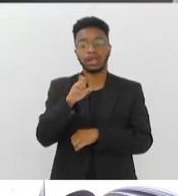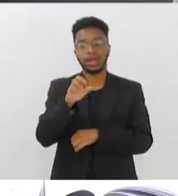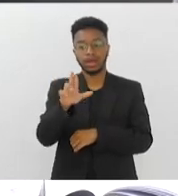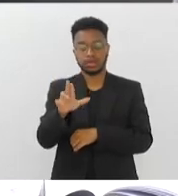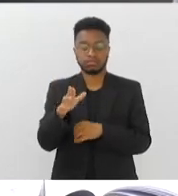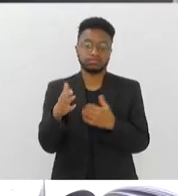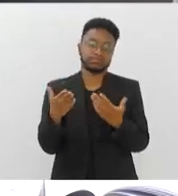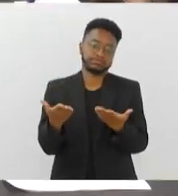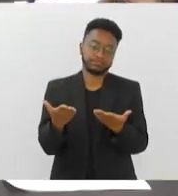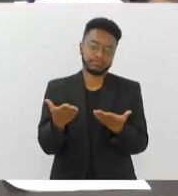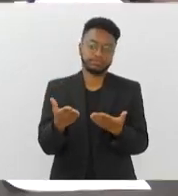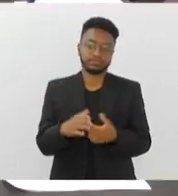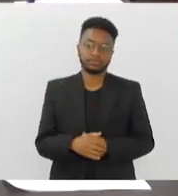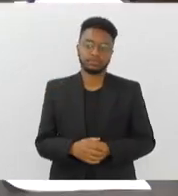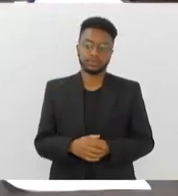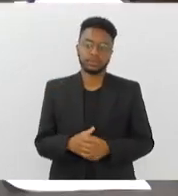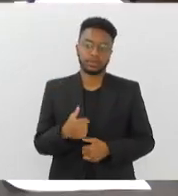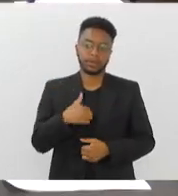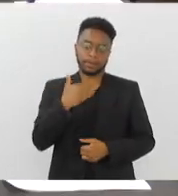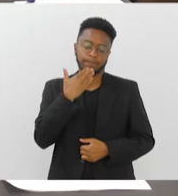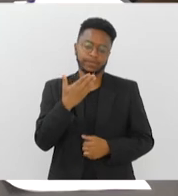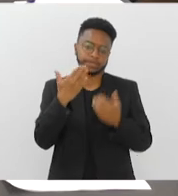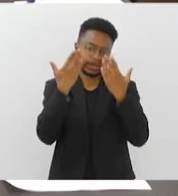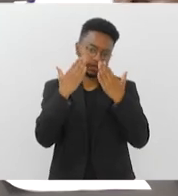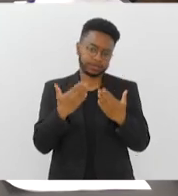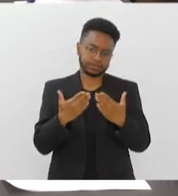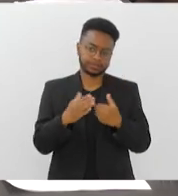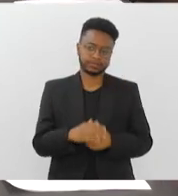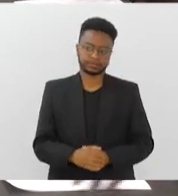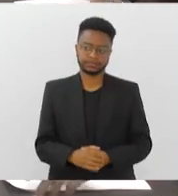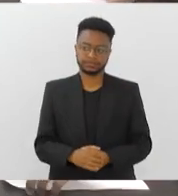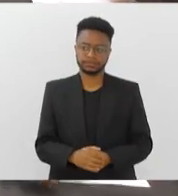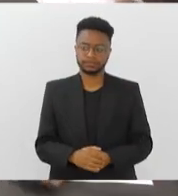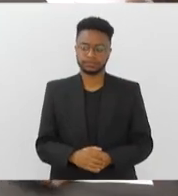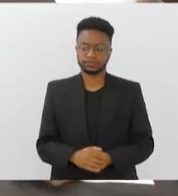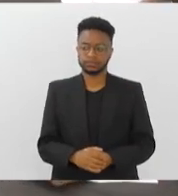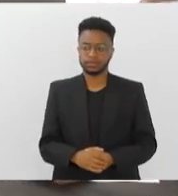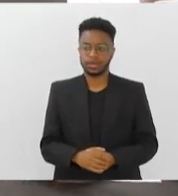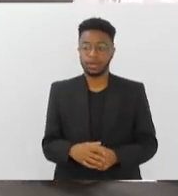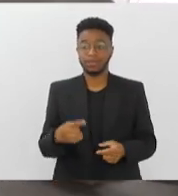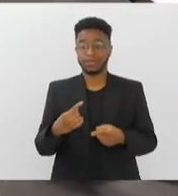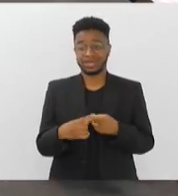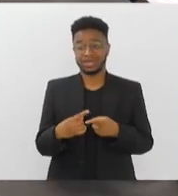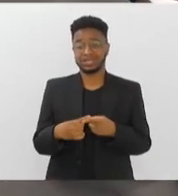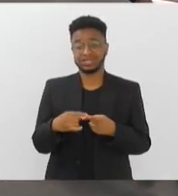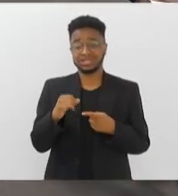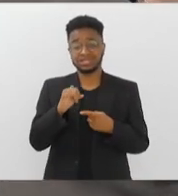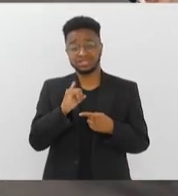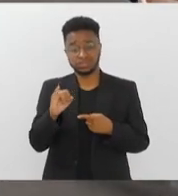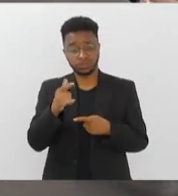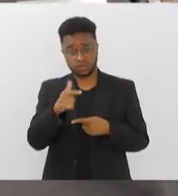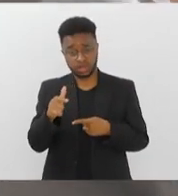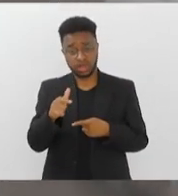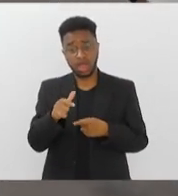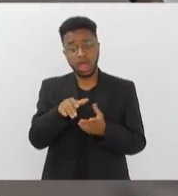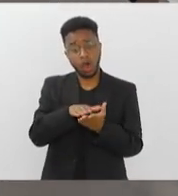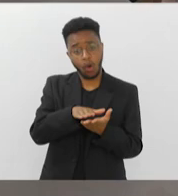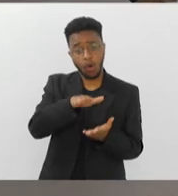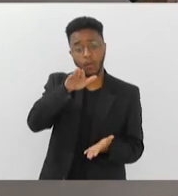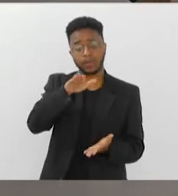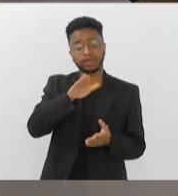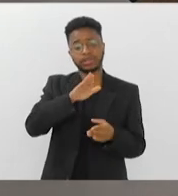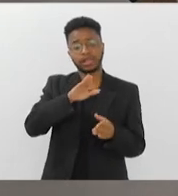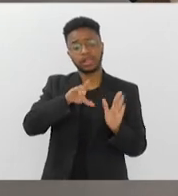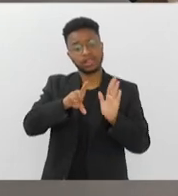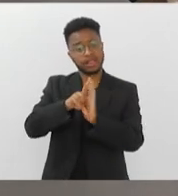professor. Vamos pedir vista para tentar criar algum protocolo subatômica. Nisso. Senão vai ser um tal de aumentar o volume de leis, alterando o calendário